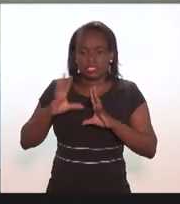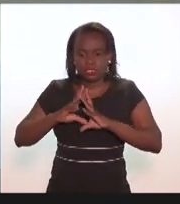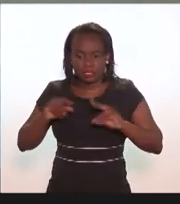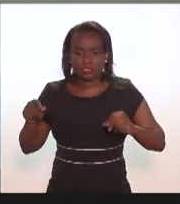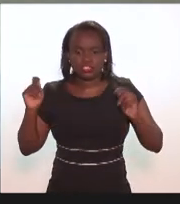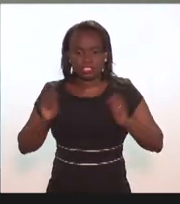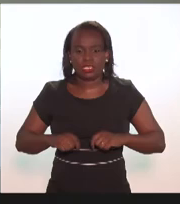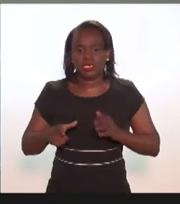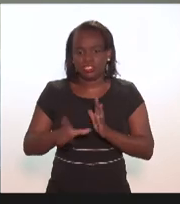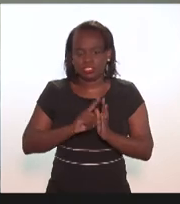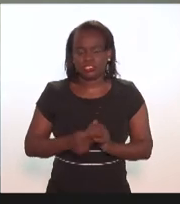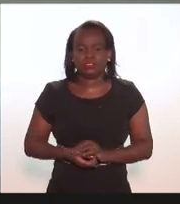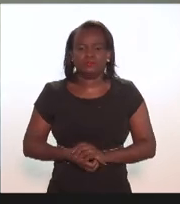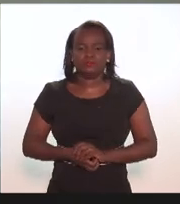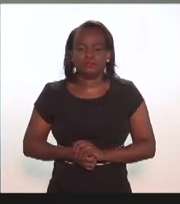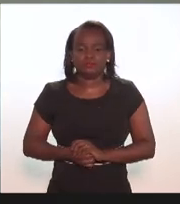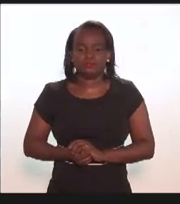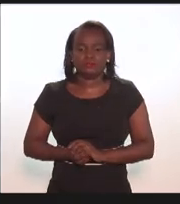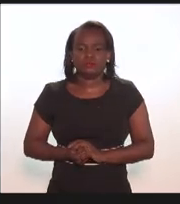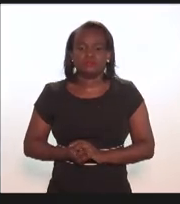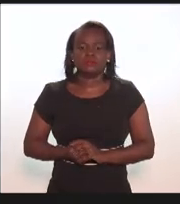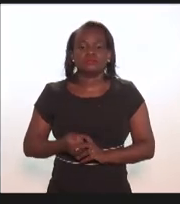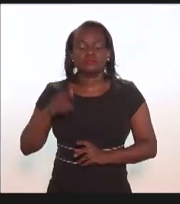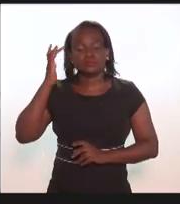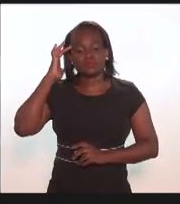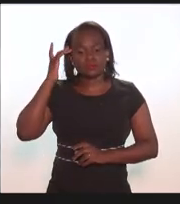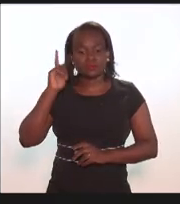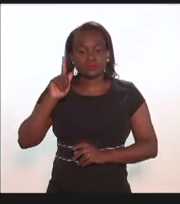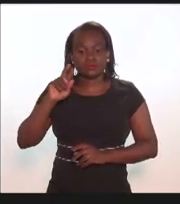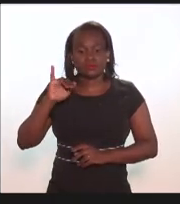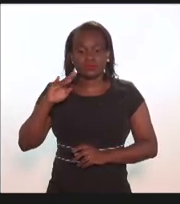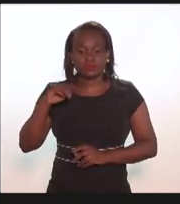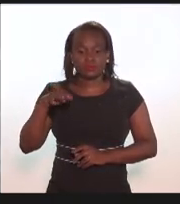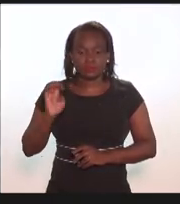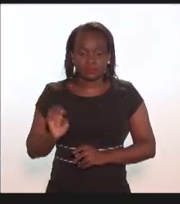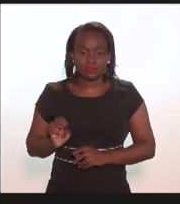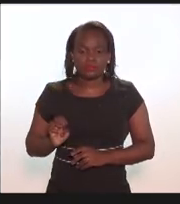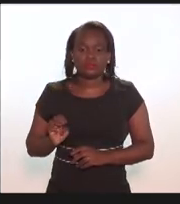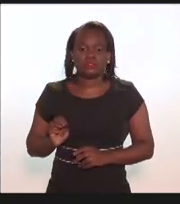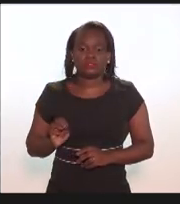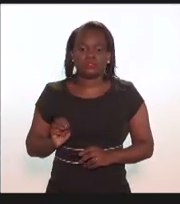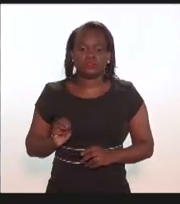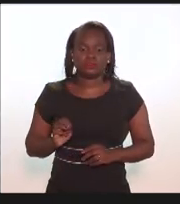regime. Eu acho, Guilherme, que, na verdade, não é só vacância.